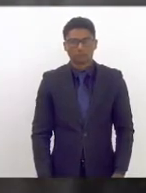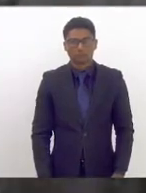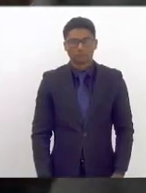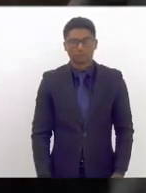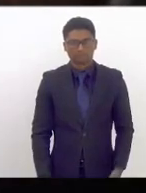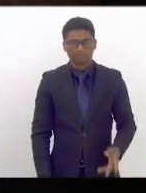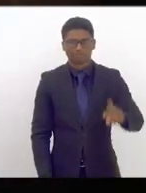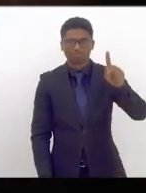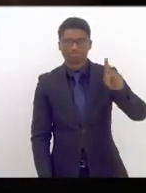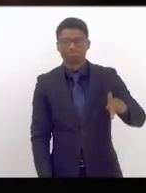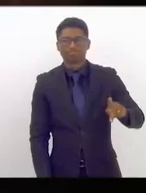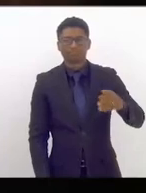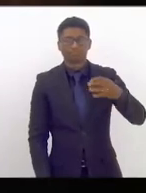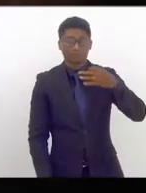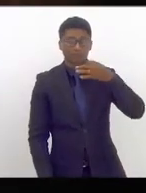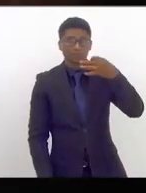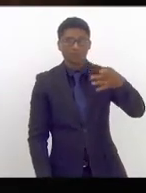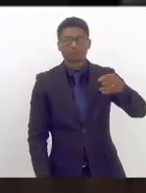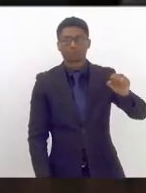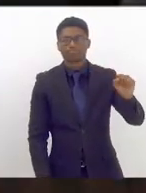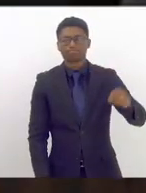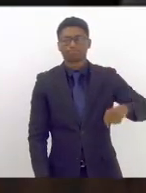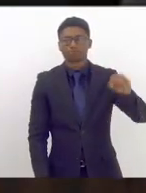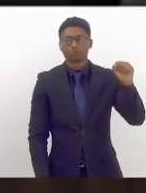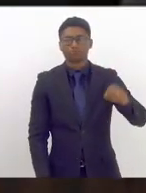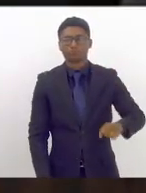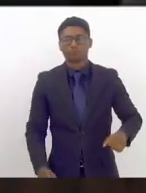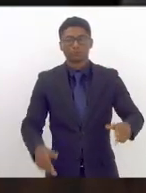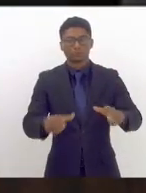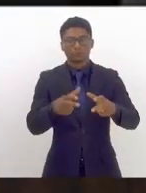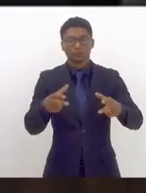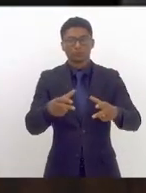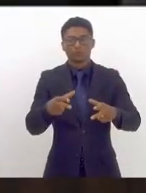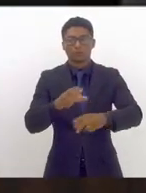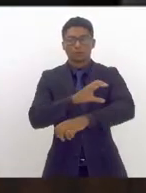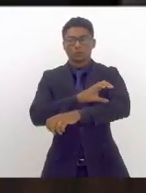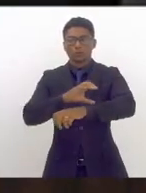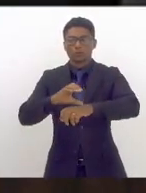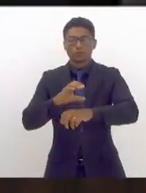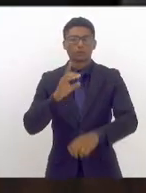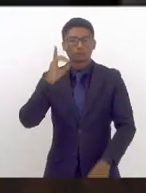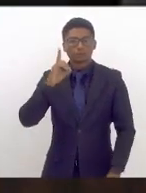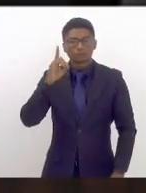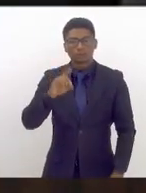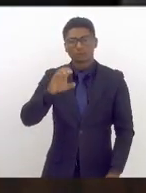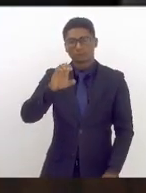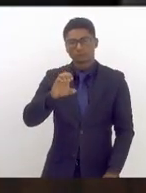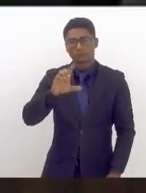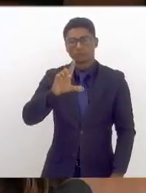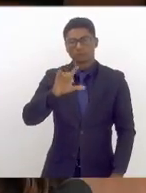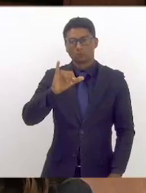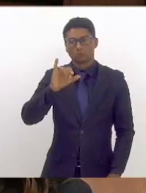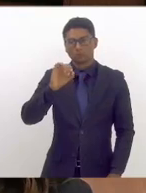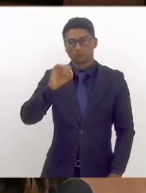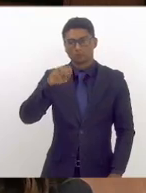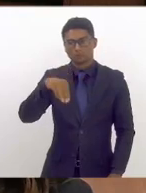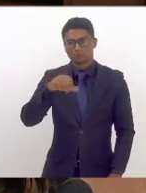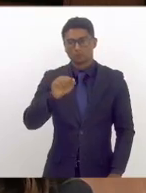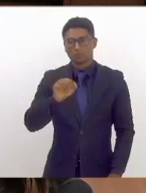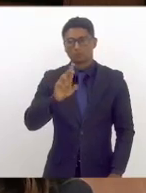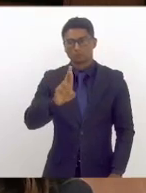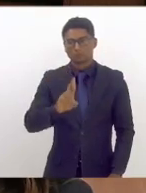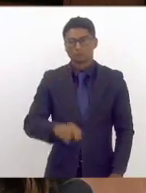senhor presidente pela comissão de Cultura Deputado Eliomar Coelho Deputado